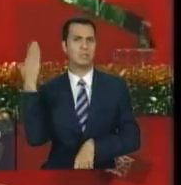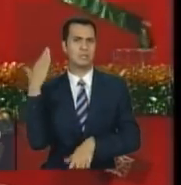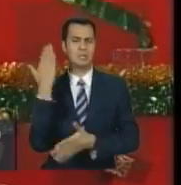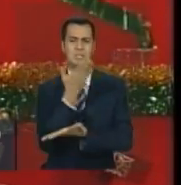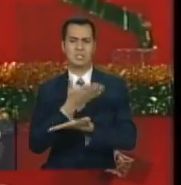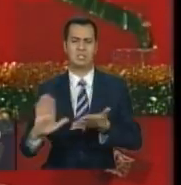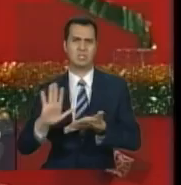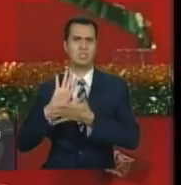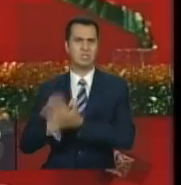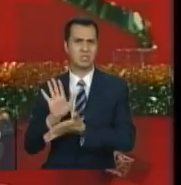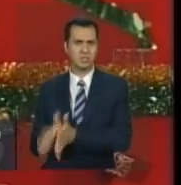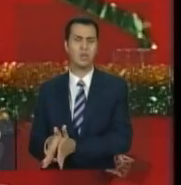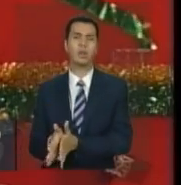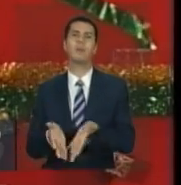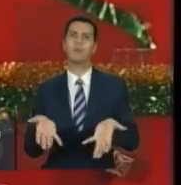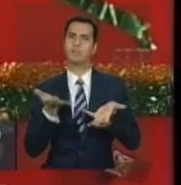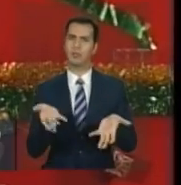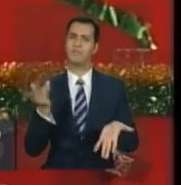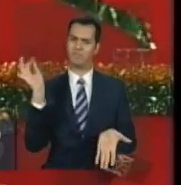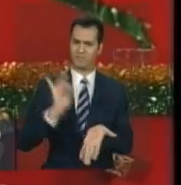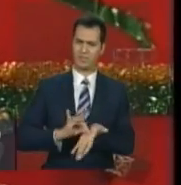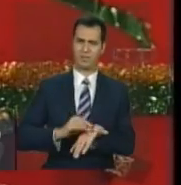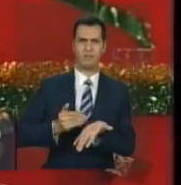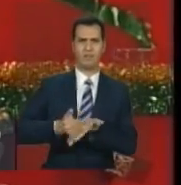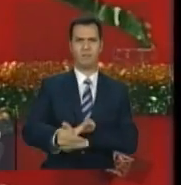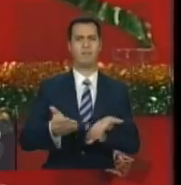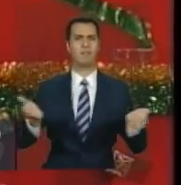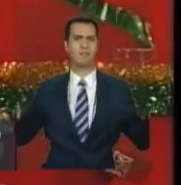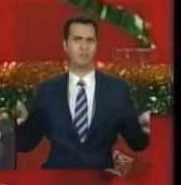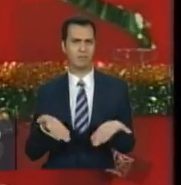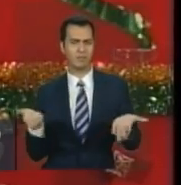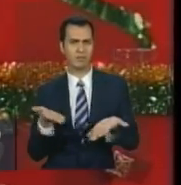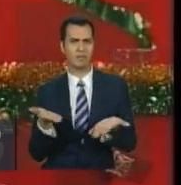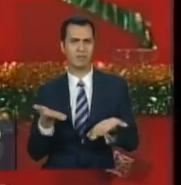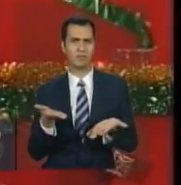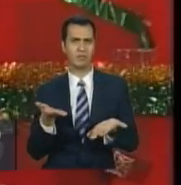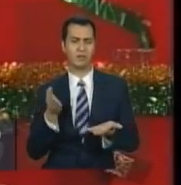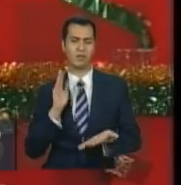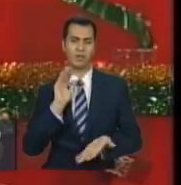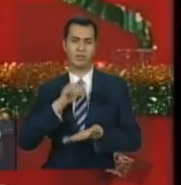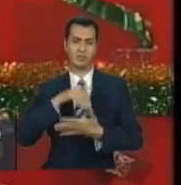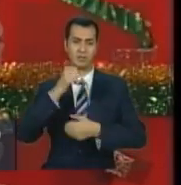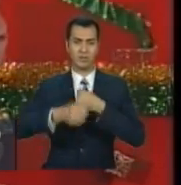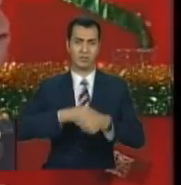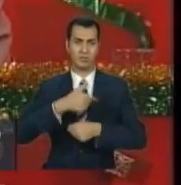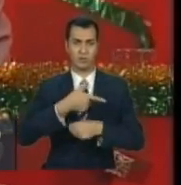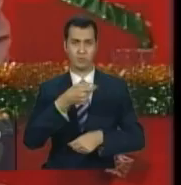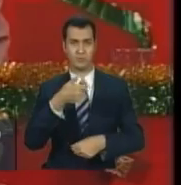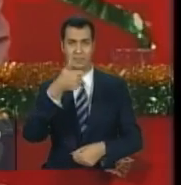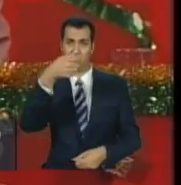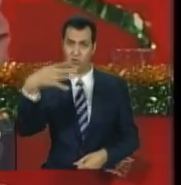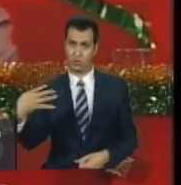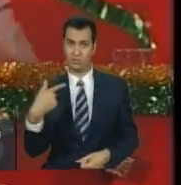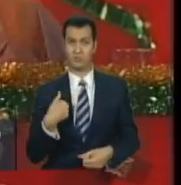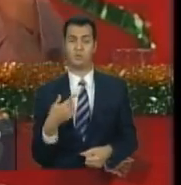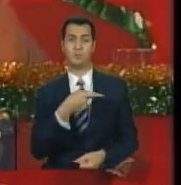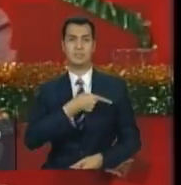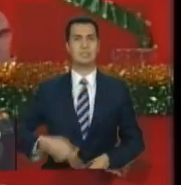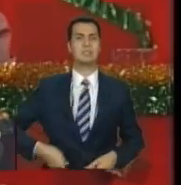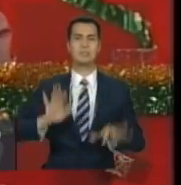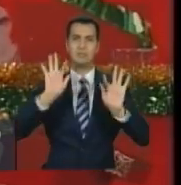marginalizadas, sejam, de fato, a partir do final do meu governo, cada vez